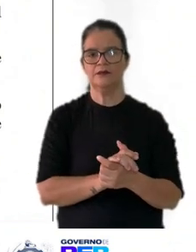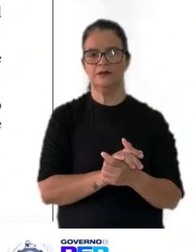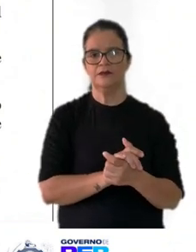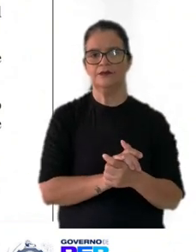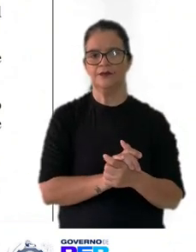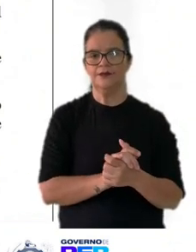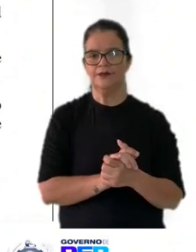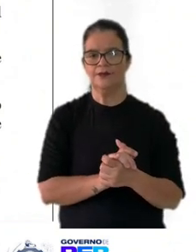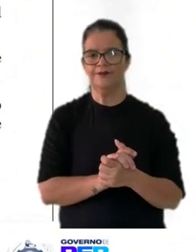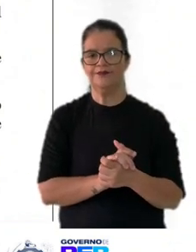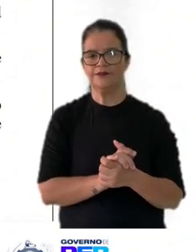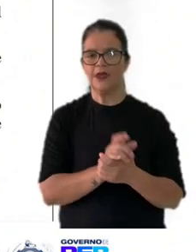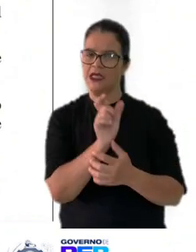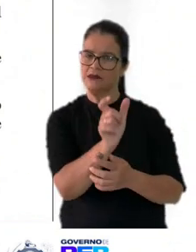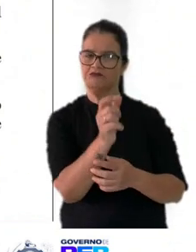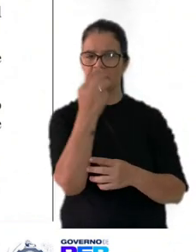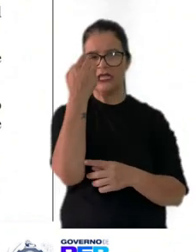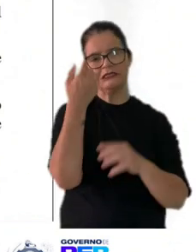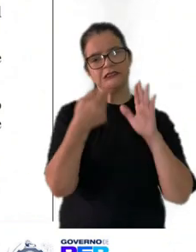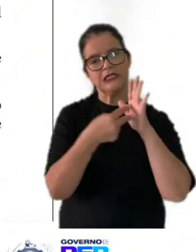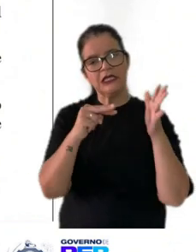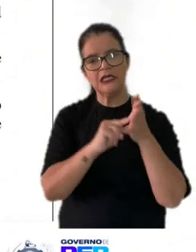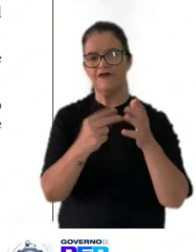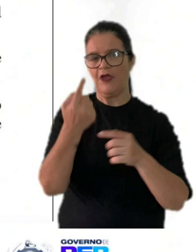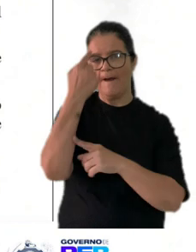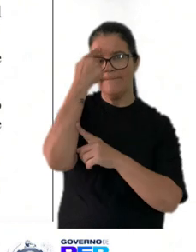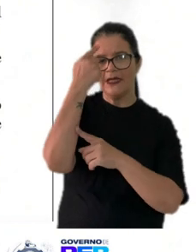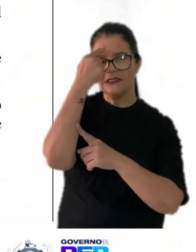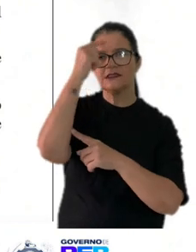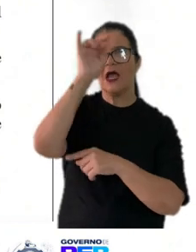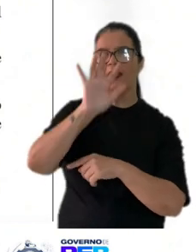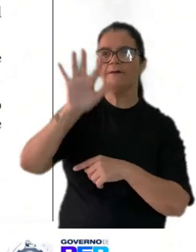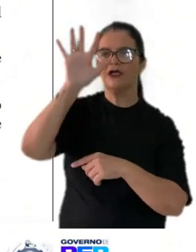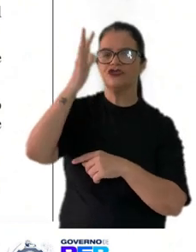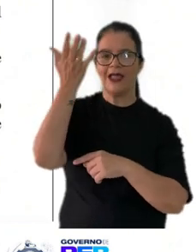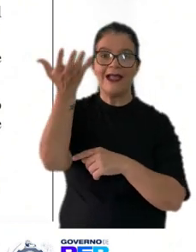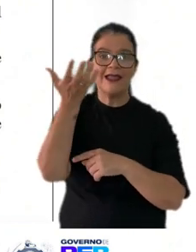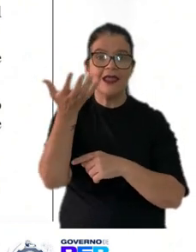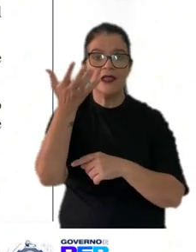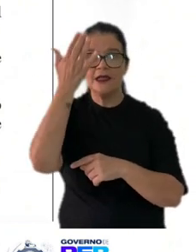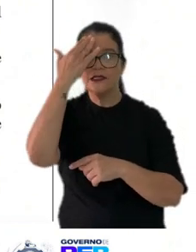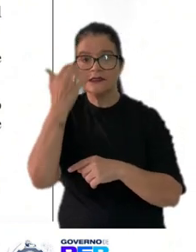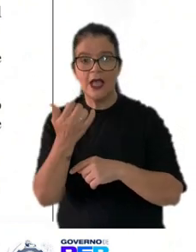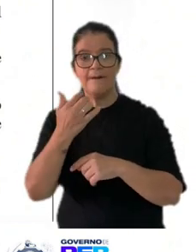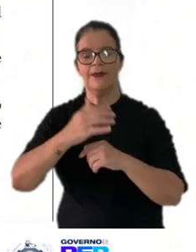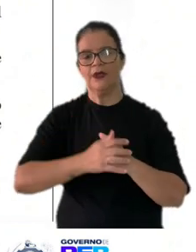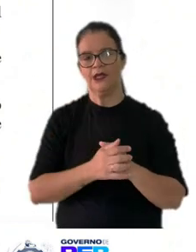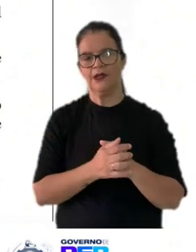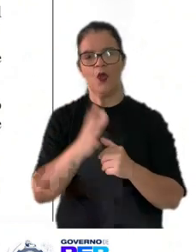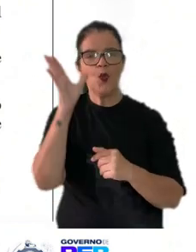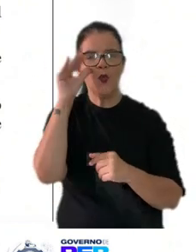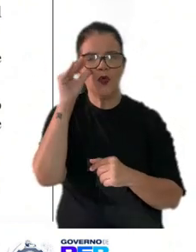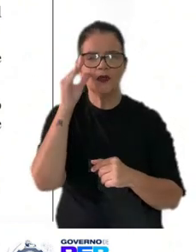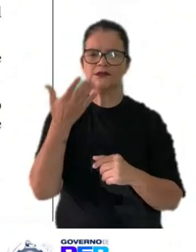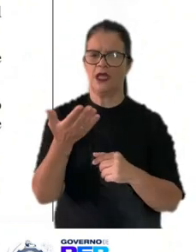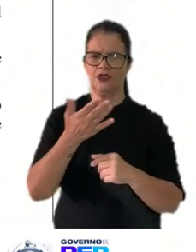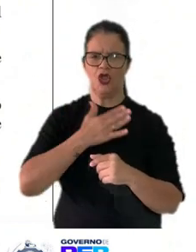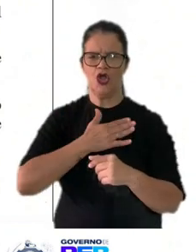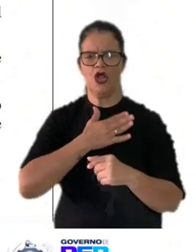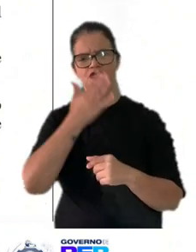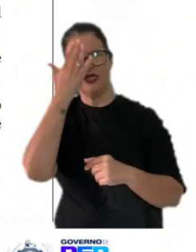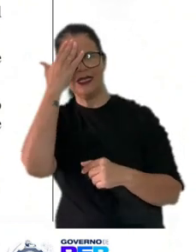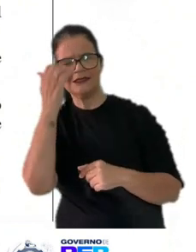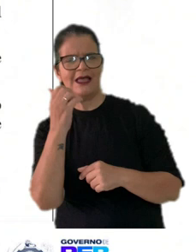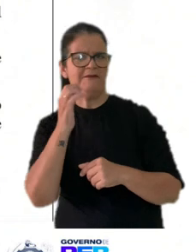pensar imaginar querer saber me deu uma curiosidade eu gostaria de saber será